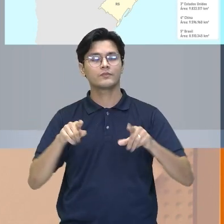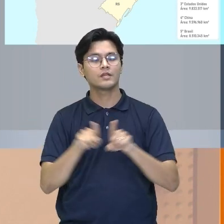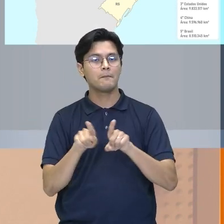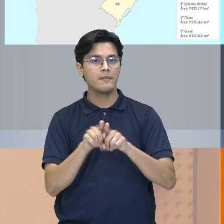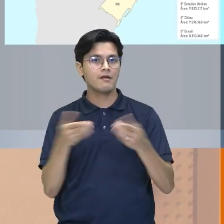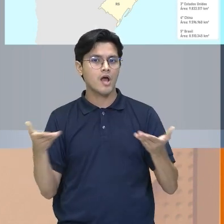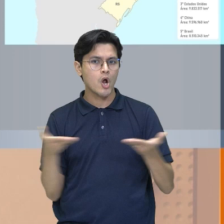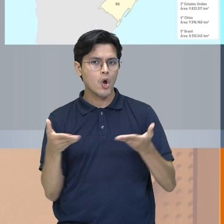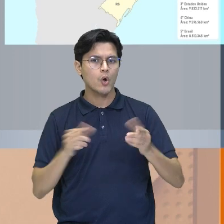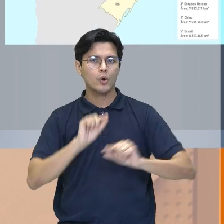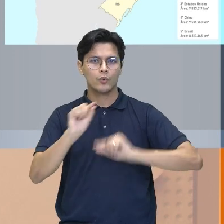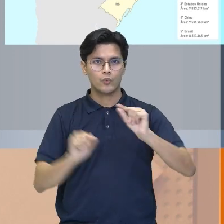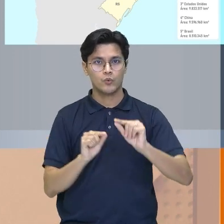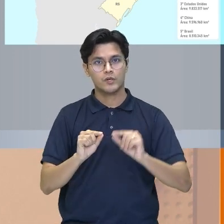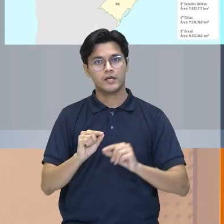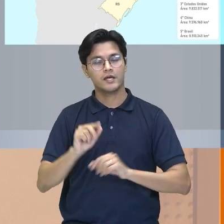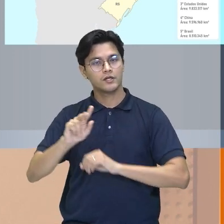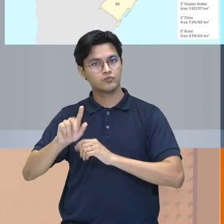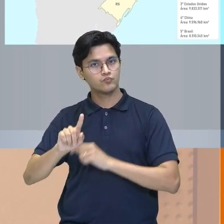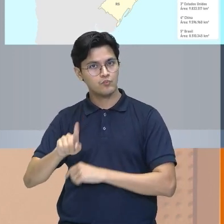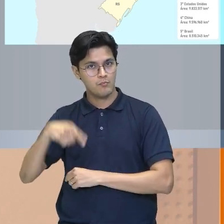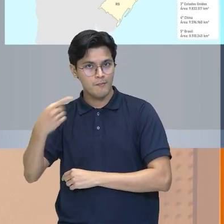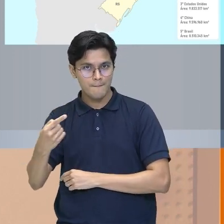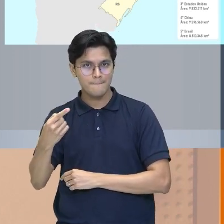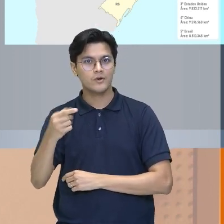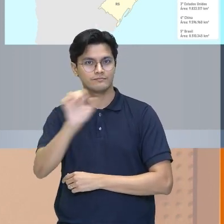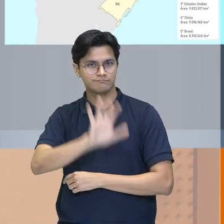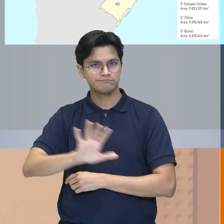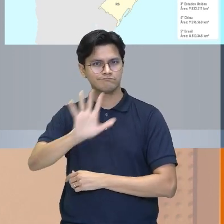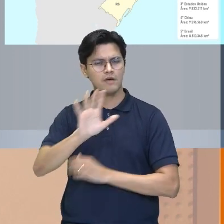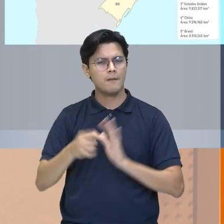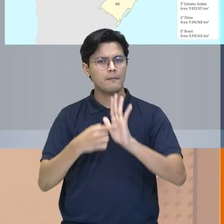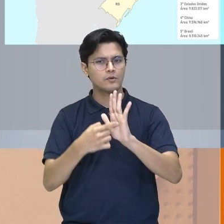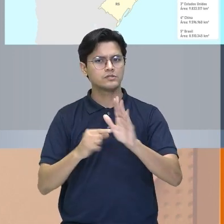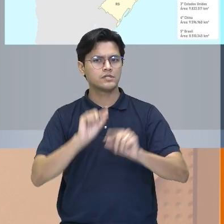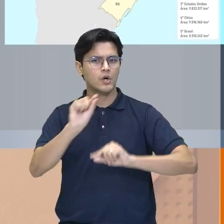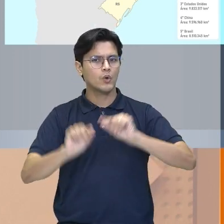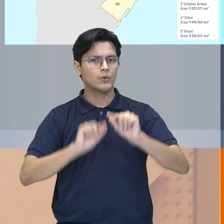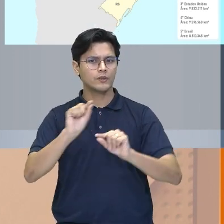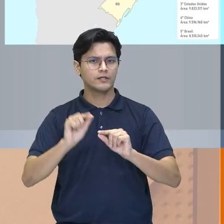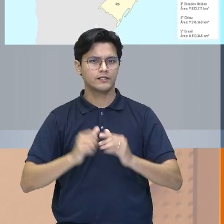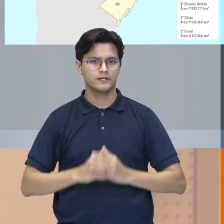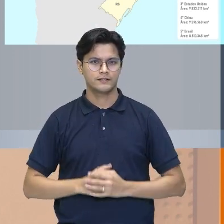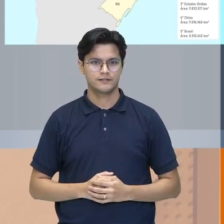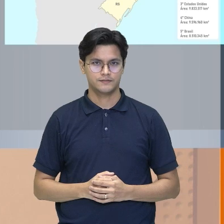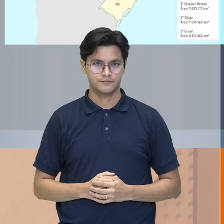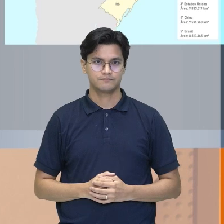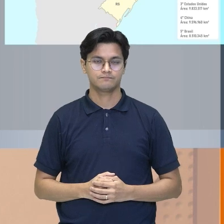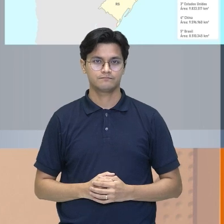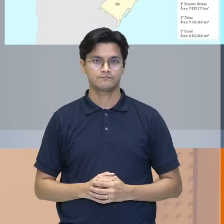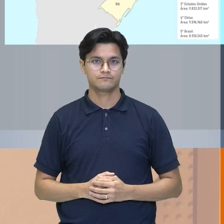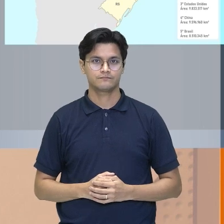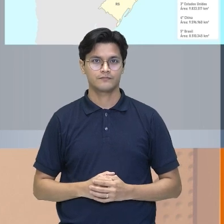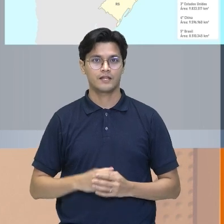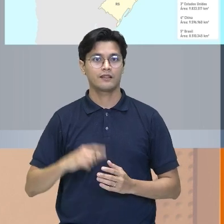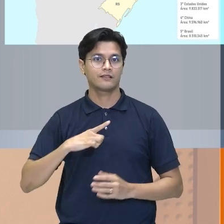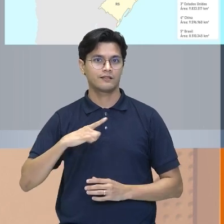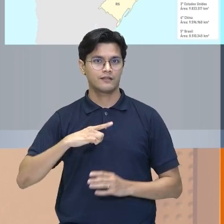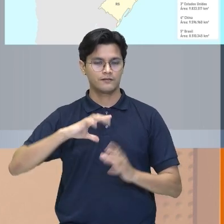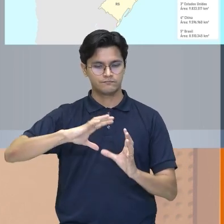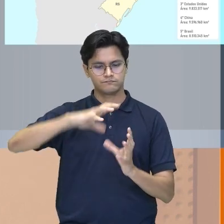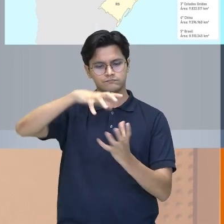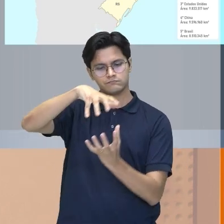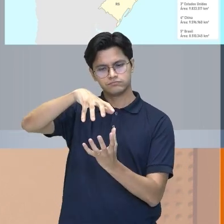observar no próximo mapa, vamos localizar o território brasileiro quanto aos hemisférios da Terra.